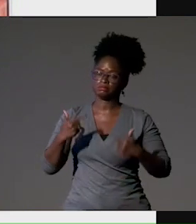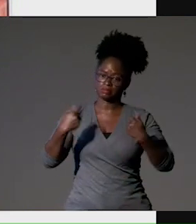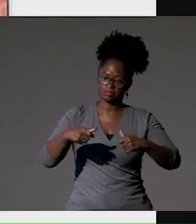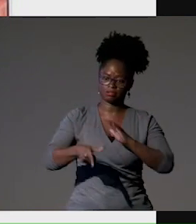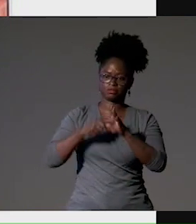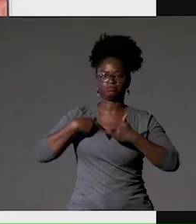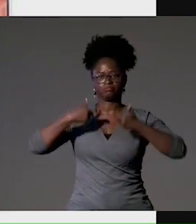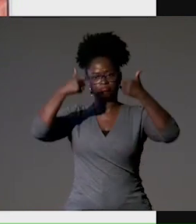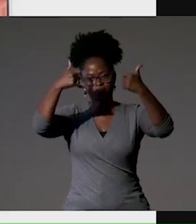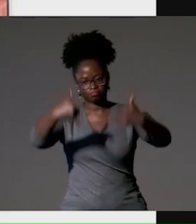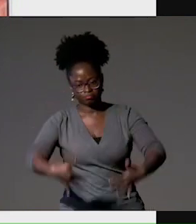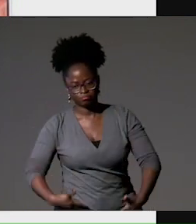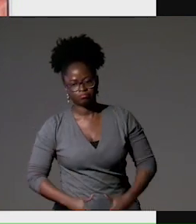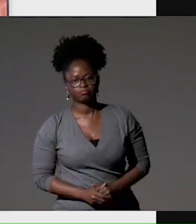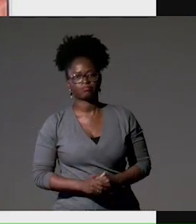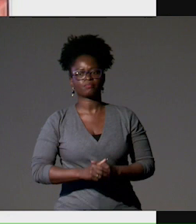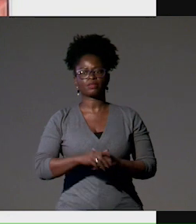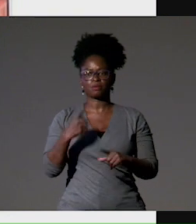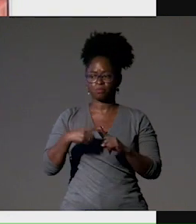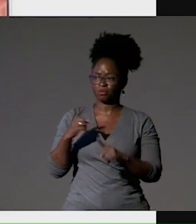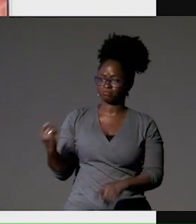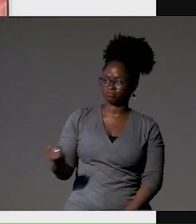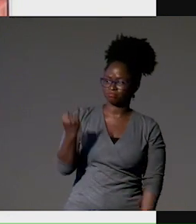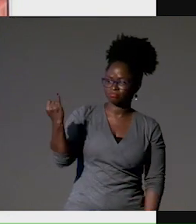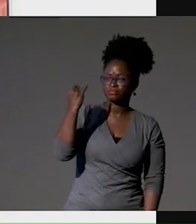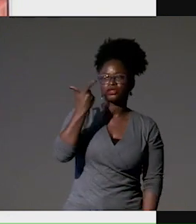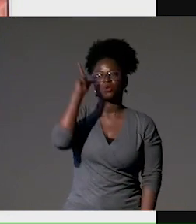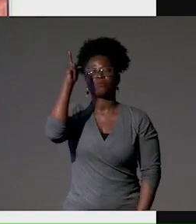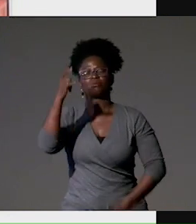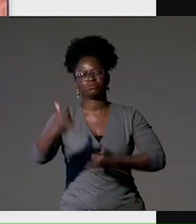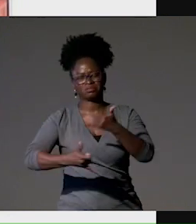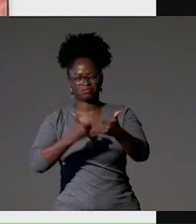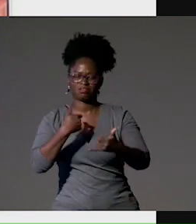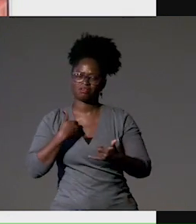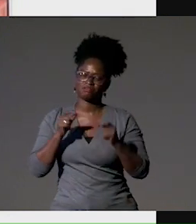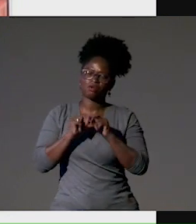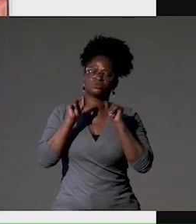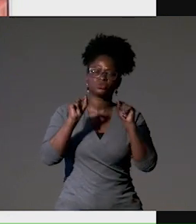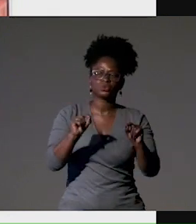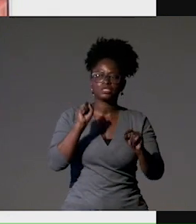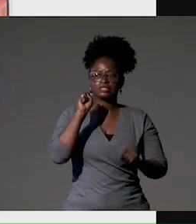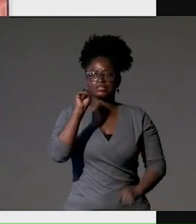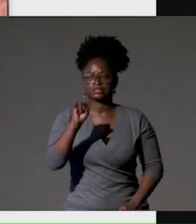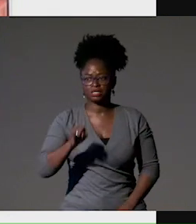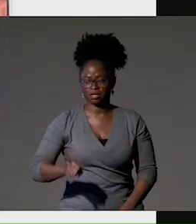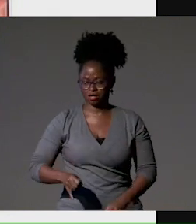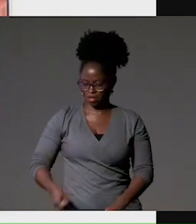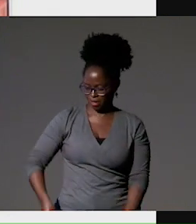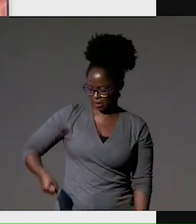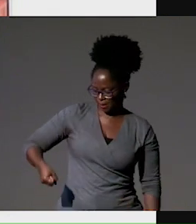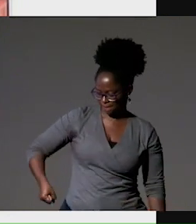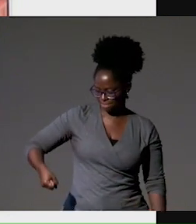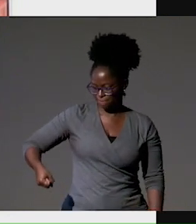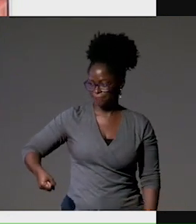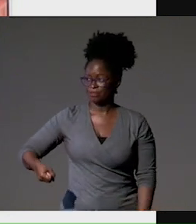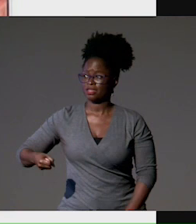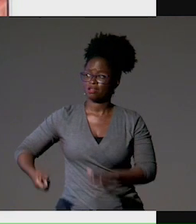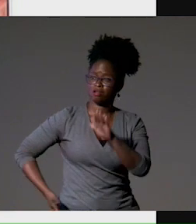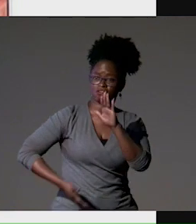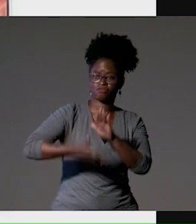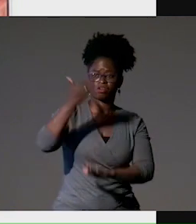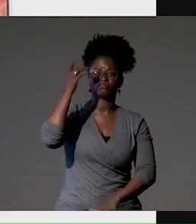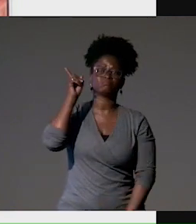aí, porque acho que é uma das grandes questões, né? Outra brincadeira que eu costumo fazer é que se abrirem as malas de brasileiro que vem dos Estados Unidos,